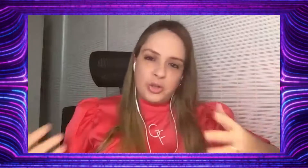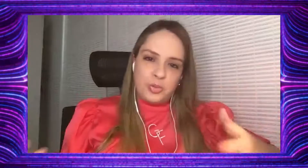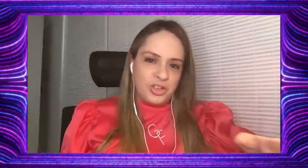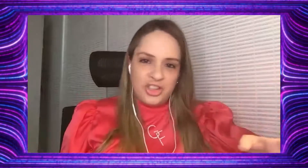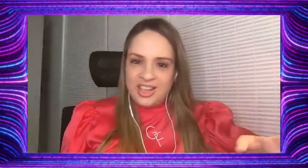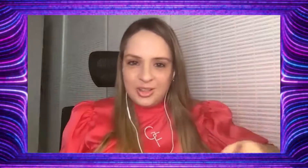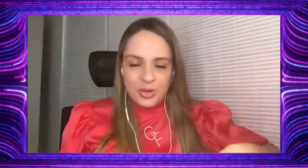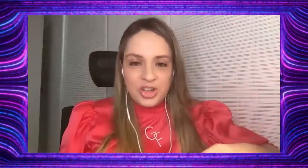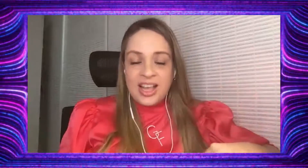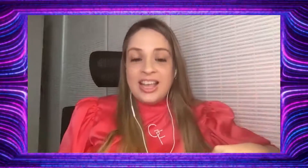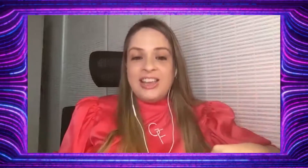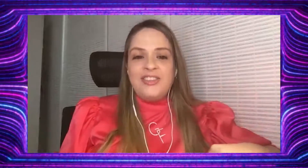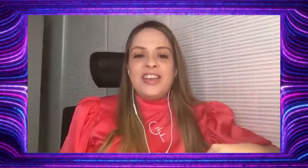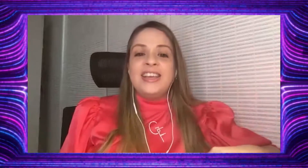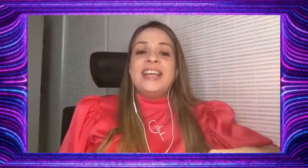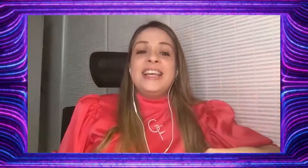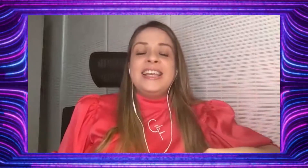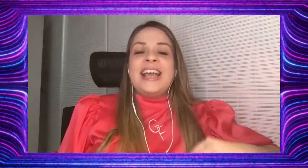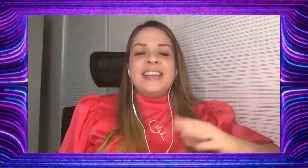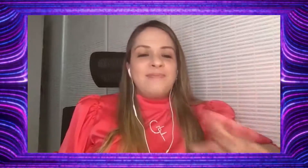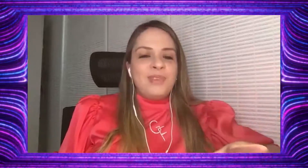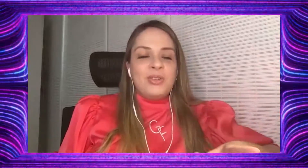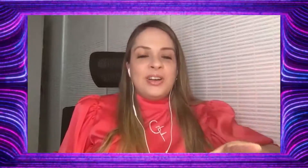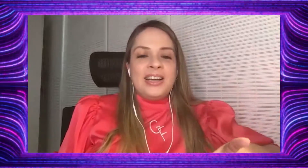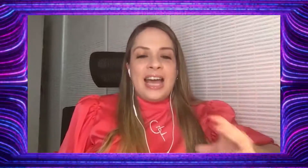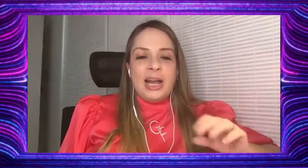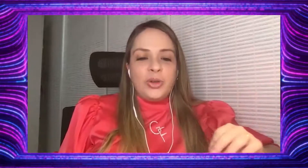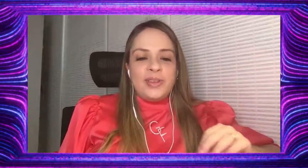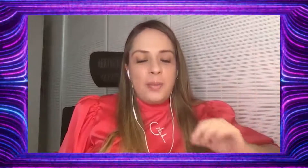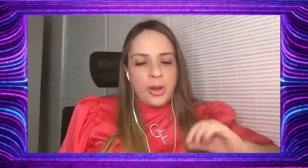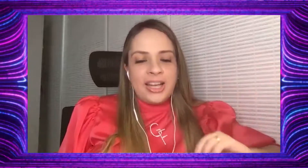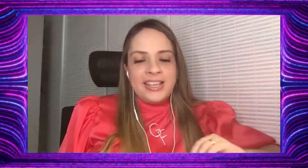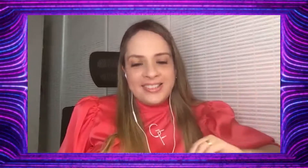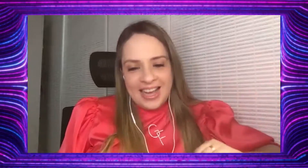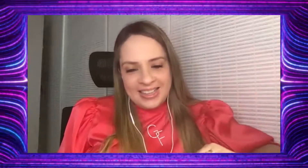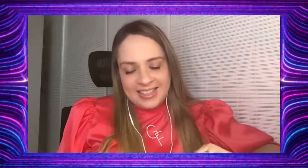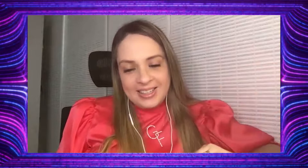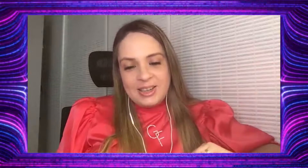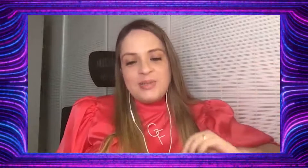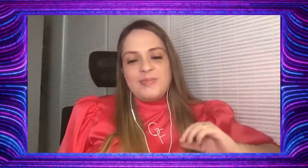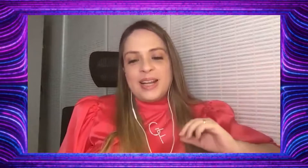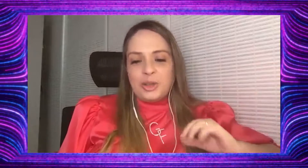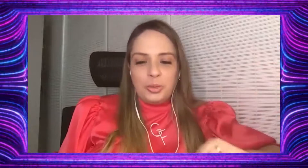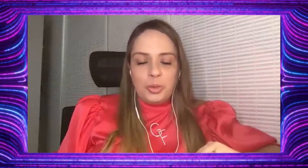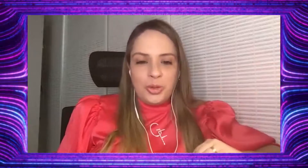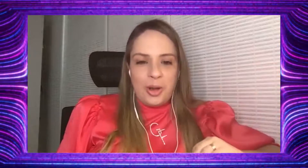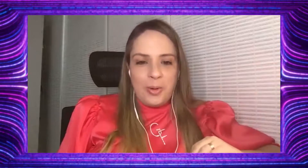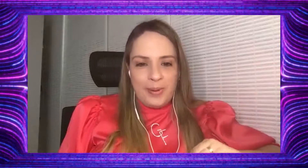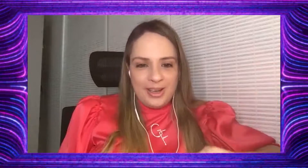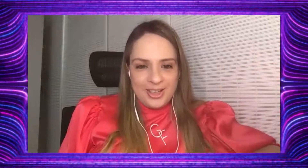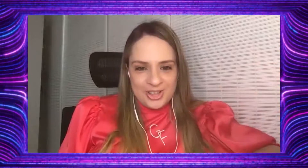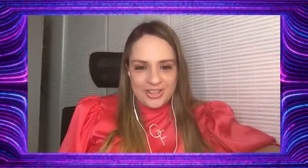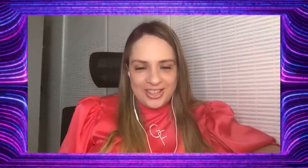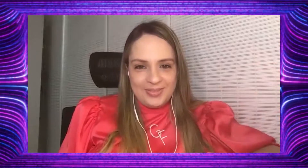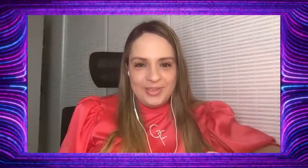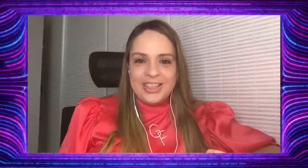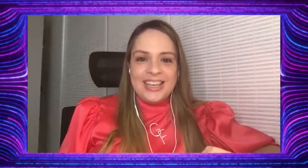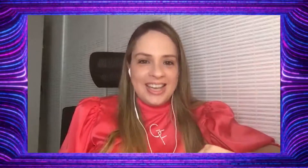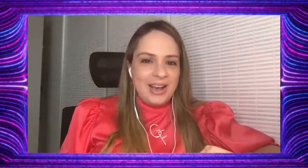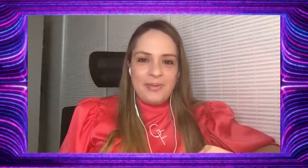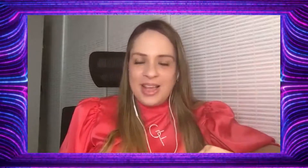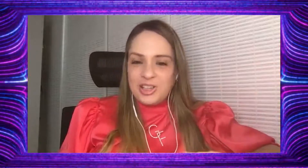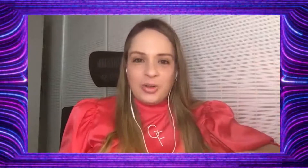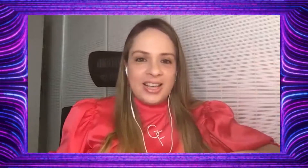não correspondidos, enfim. E aí eu garanto assim, muita risada para todo mundo que acompanha a história,